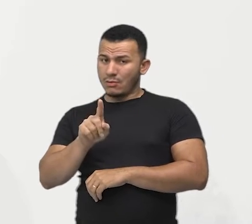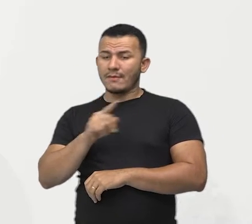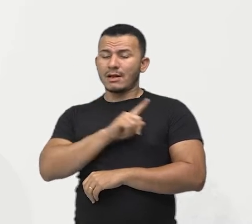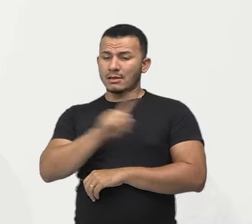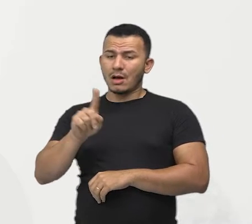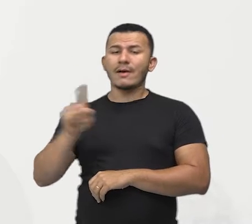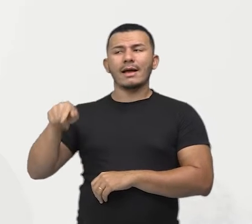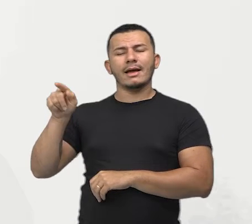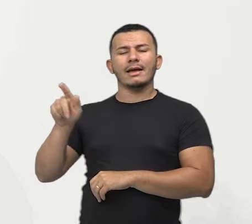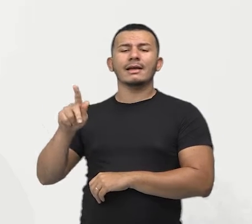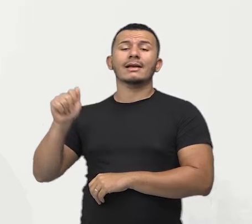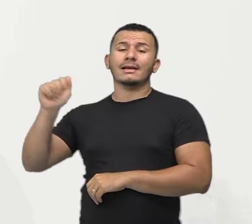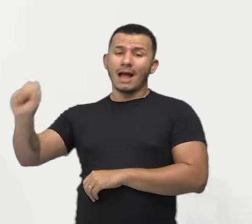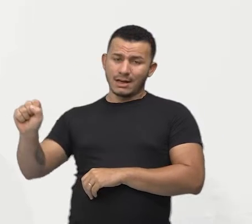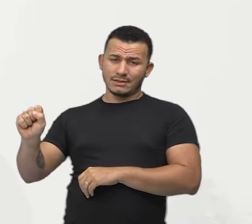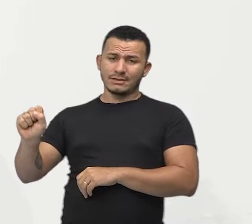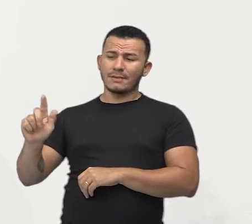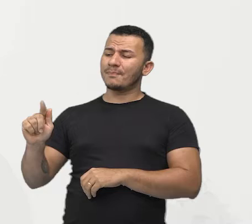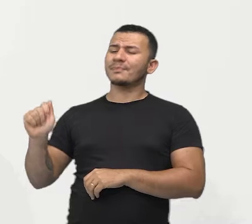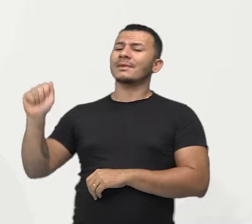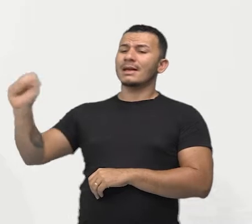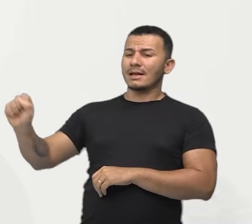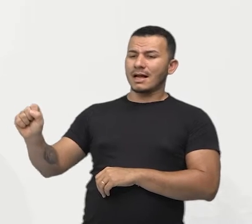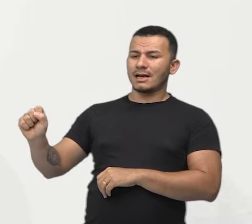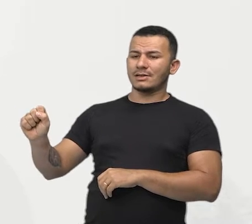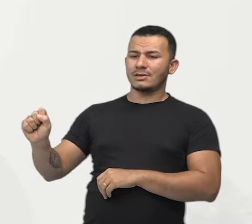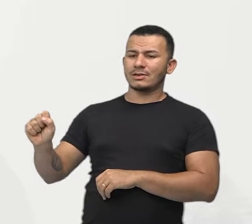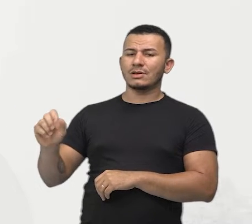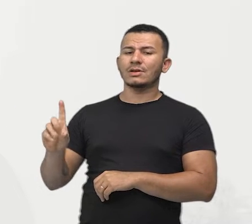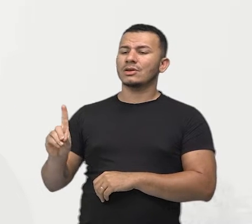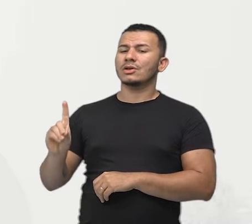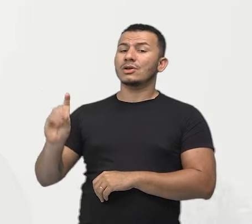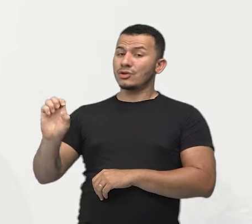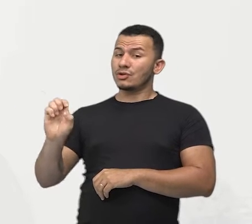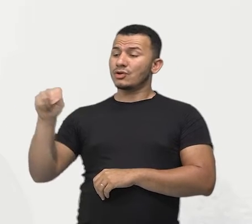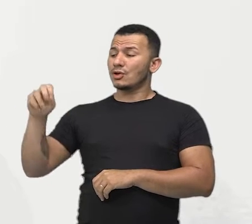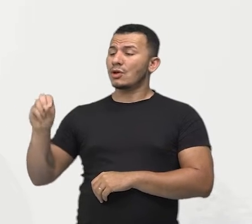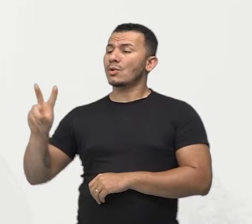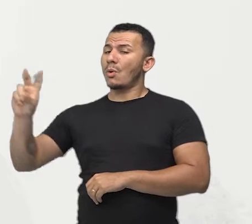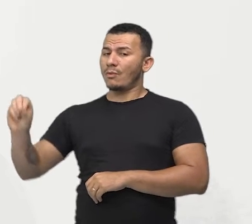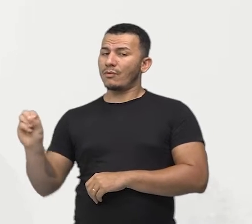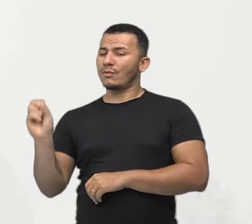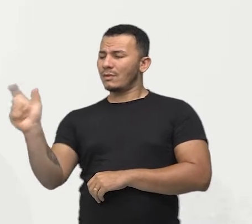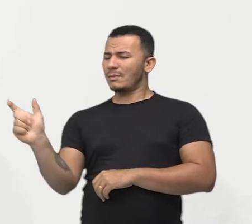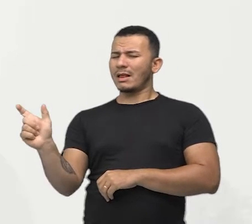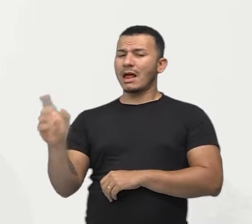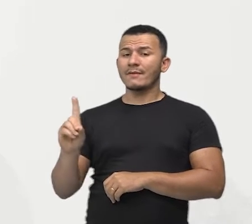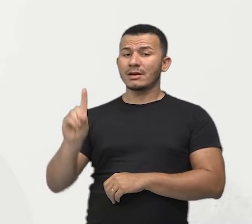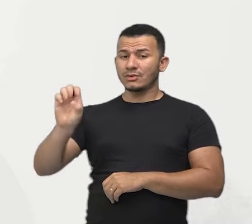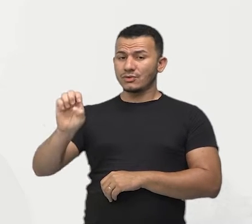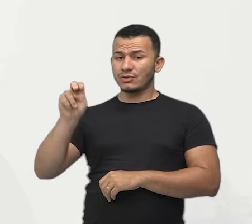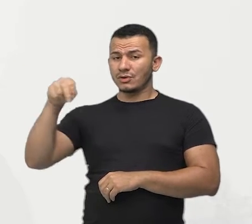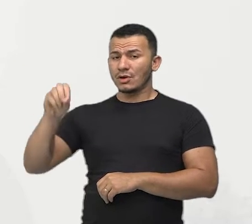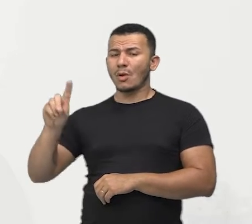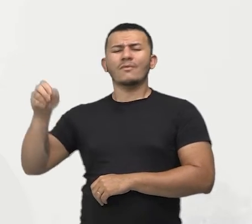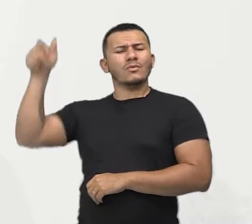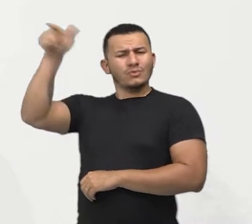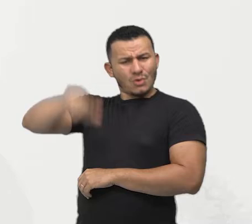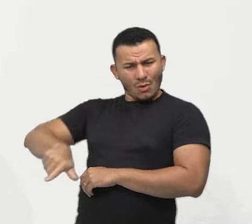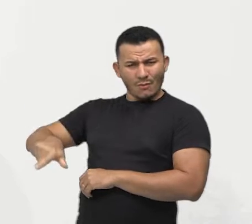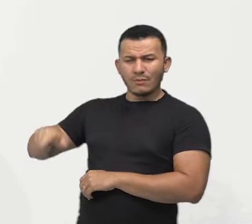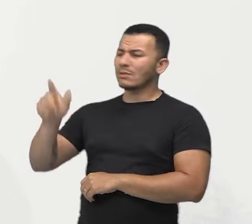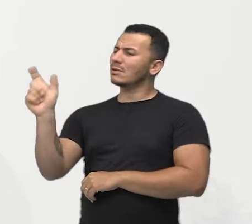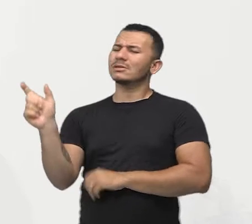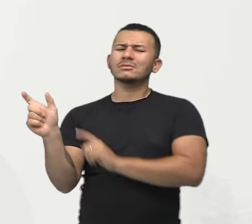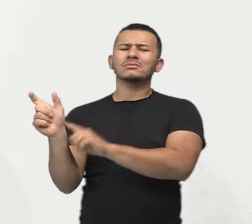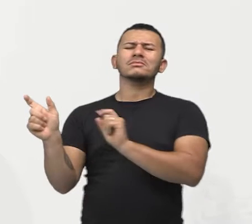constata isso. E observem que ela coloca essa expressão, de novo. Então, aqui, de novo, nós temos a ideia de